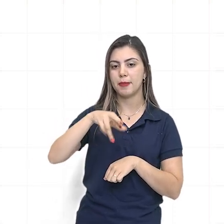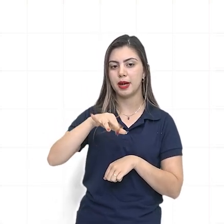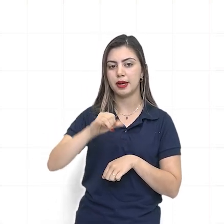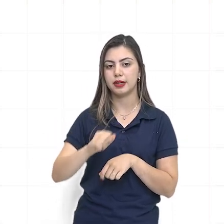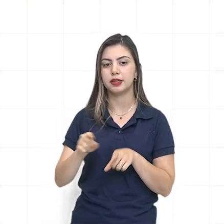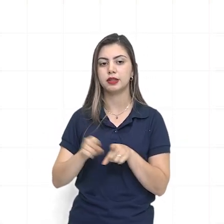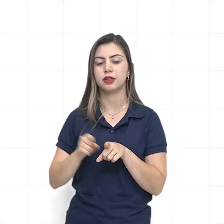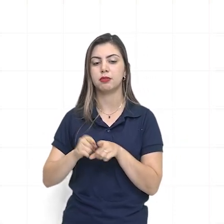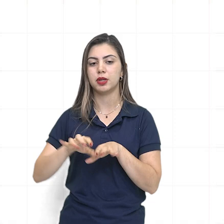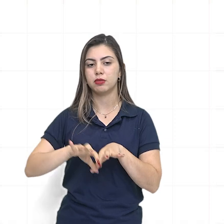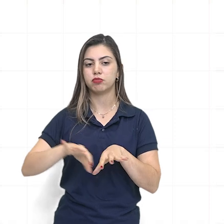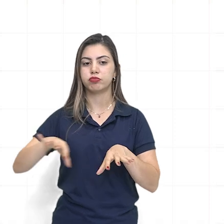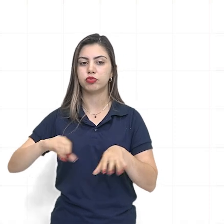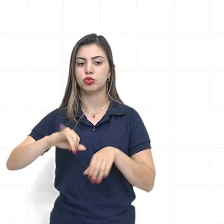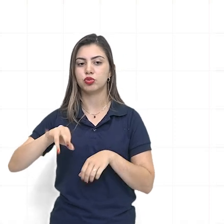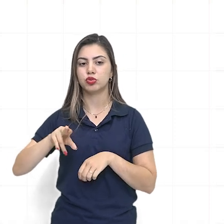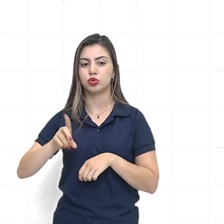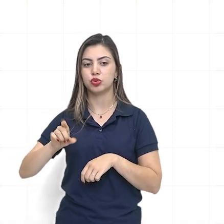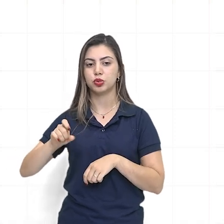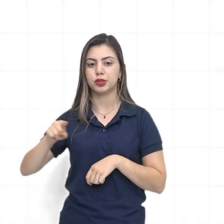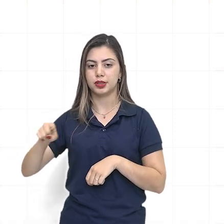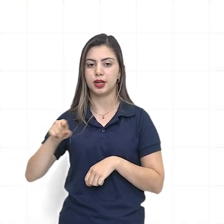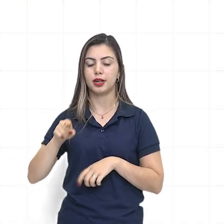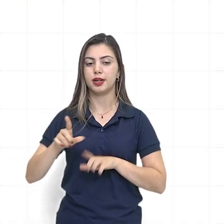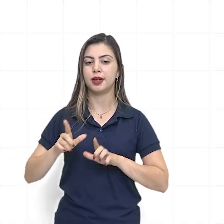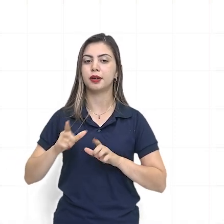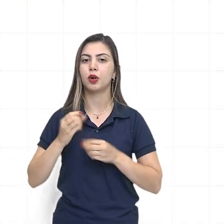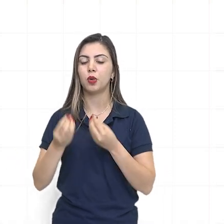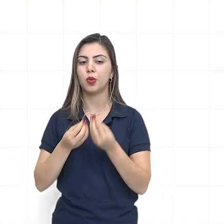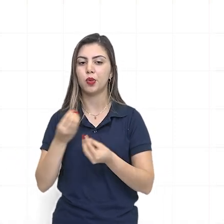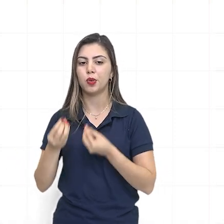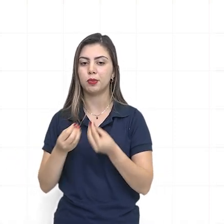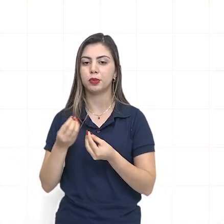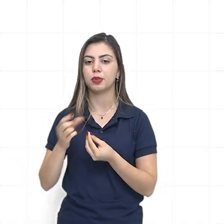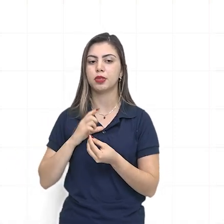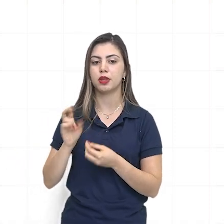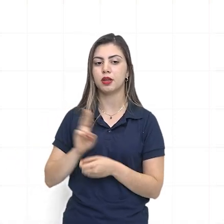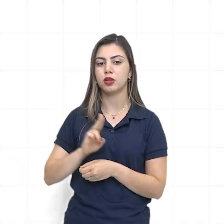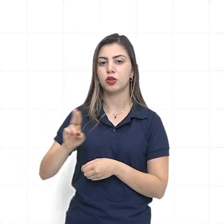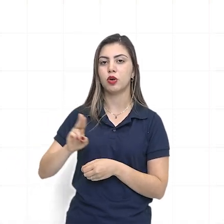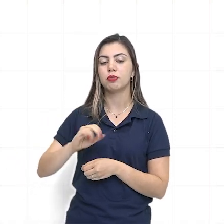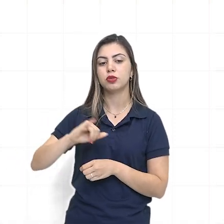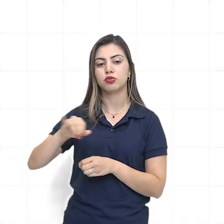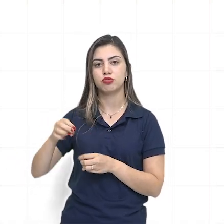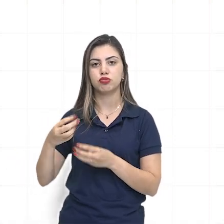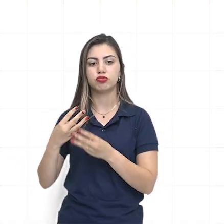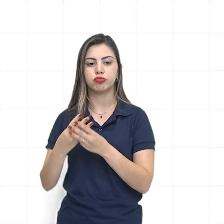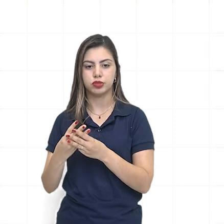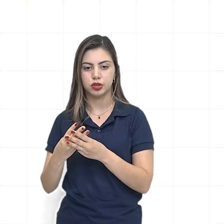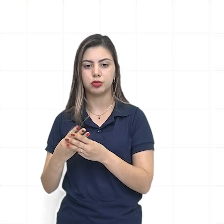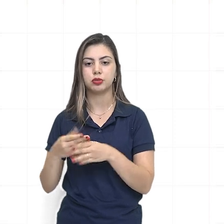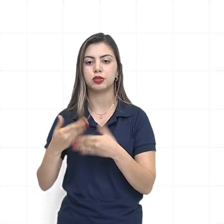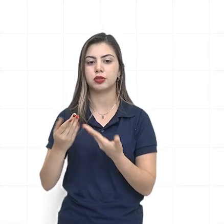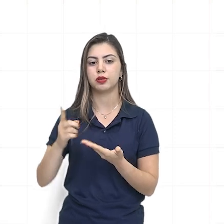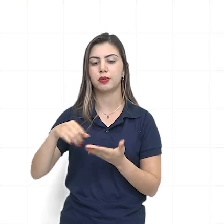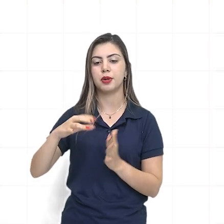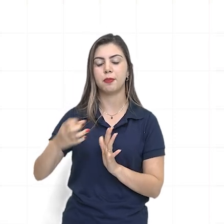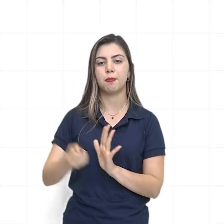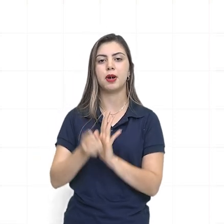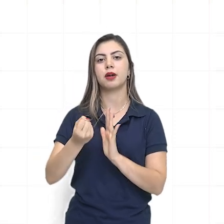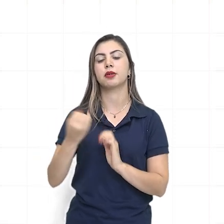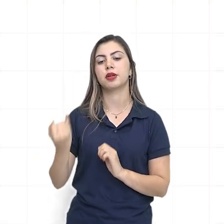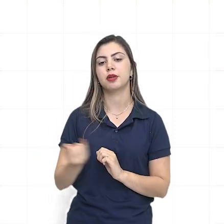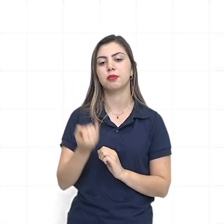em Jerusalém. Os hebreus em Judá passaram a ser chamados de judeus, marcando o